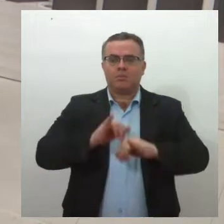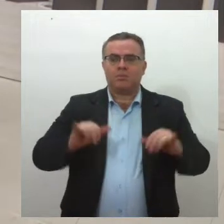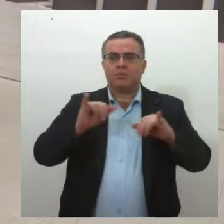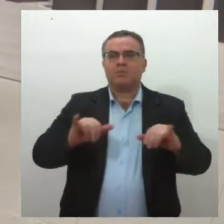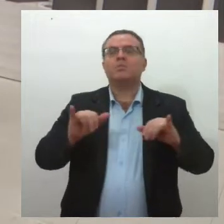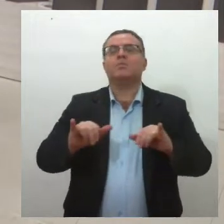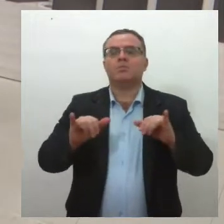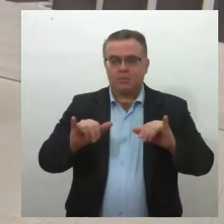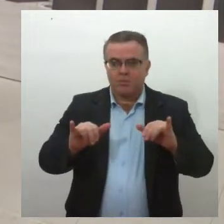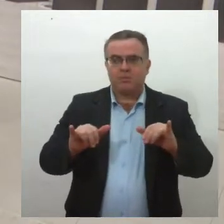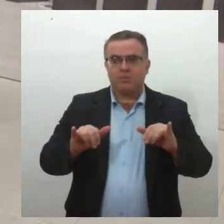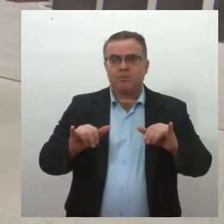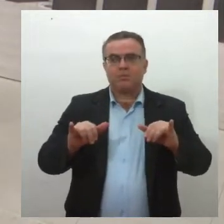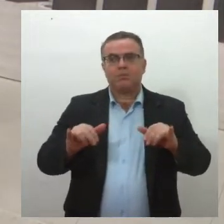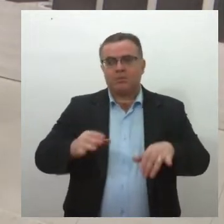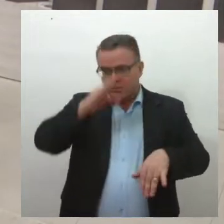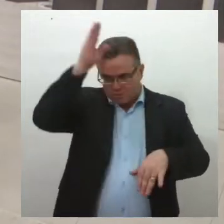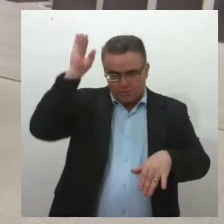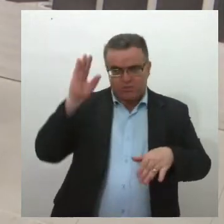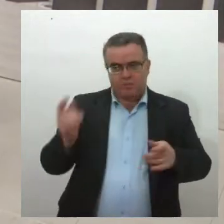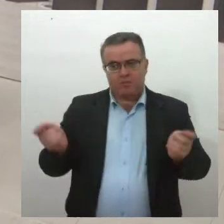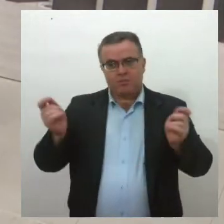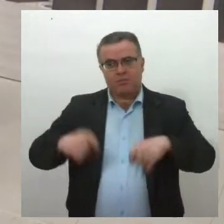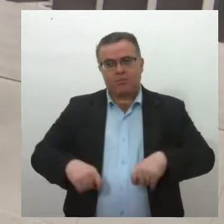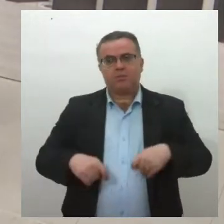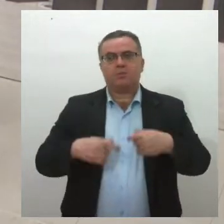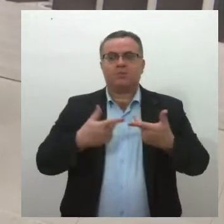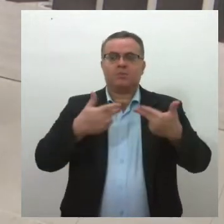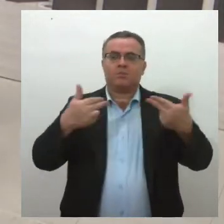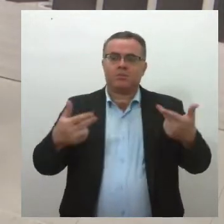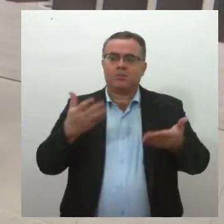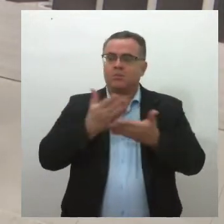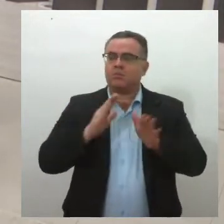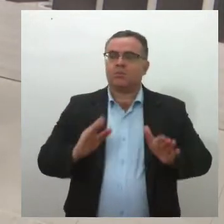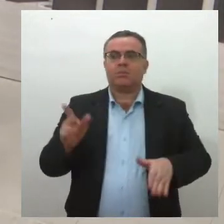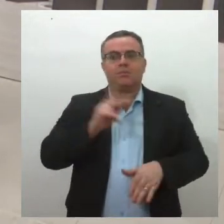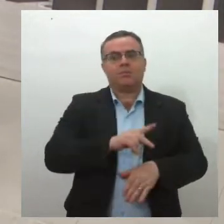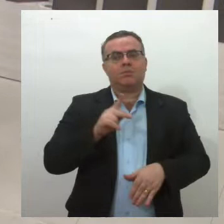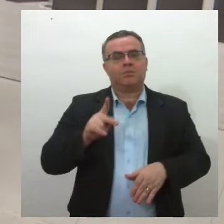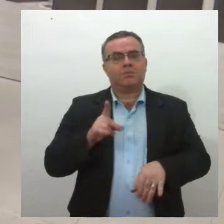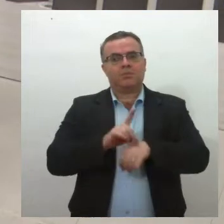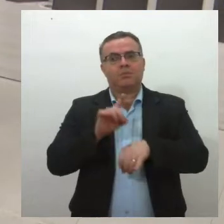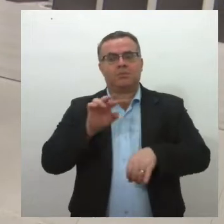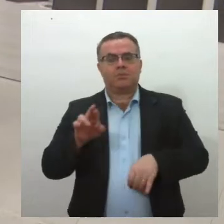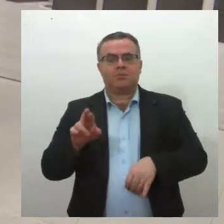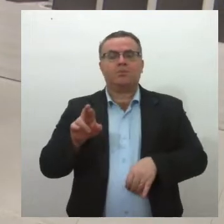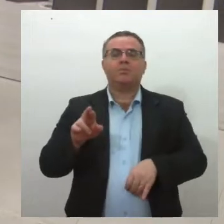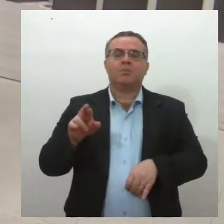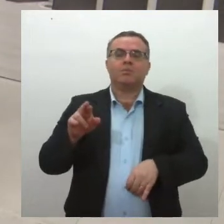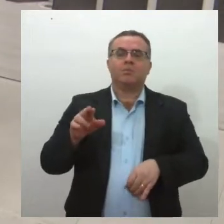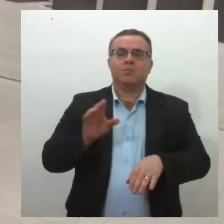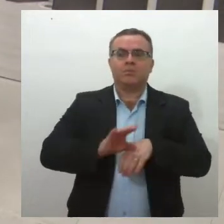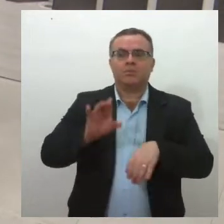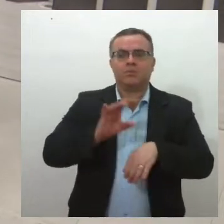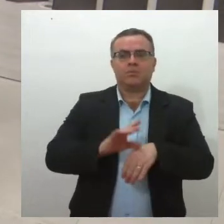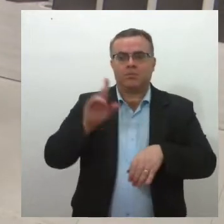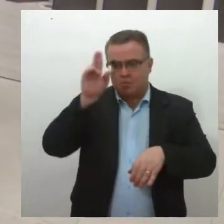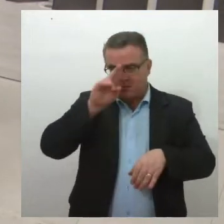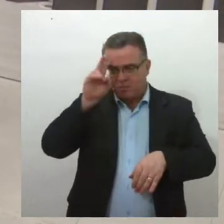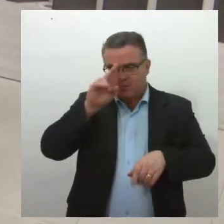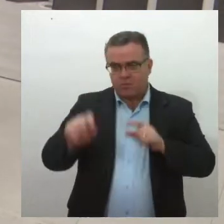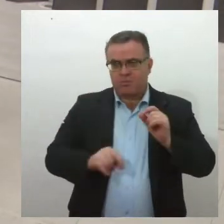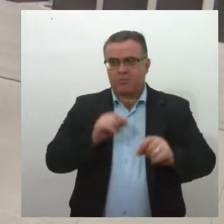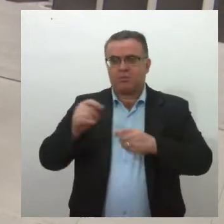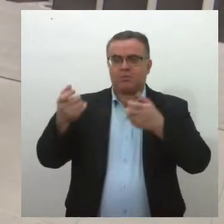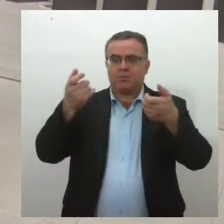República, data que marca o fim da monarquia no Brasil. O professor doutor do curso de História da UNIT, Rony Rei do Nascimento,